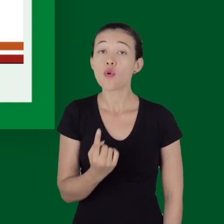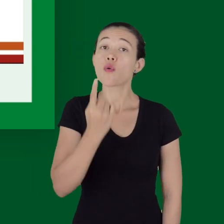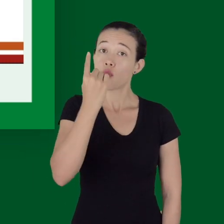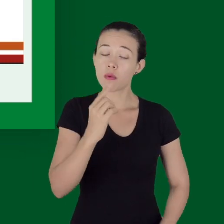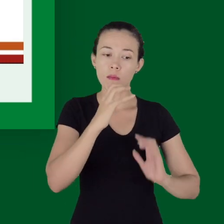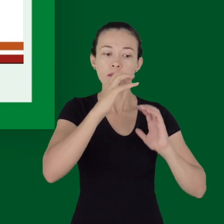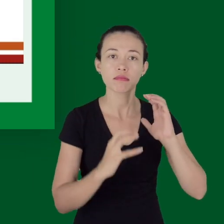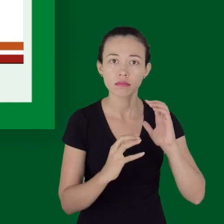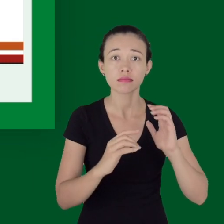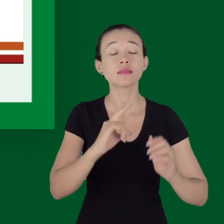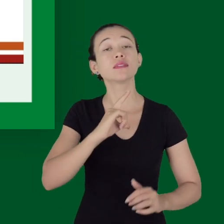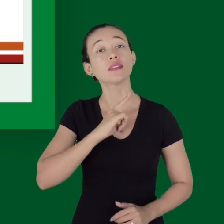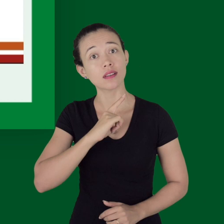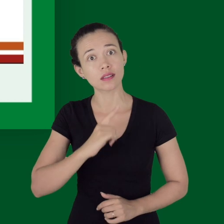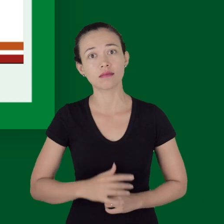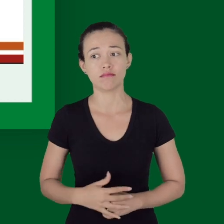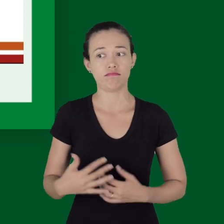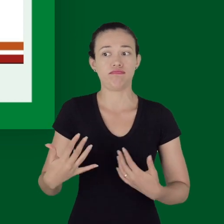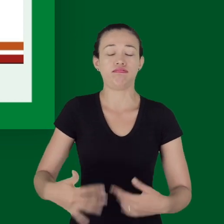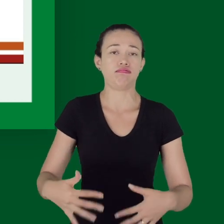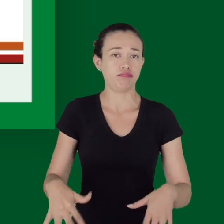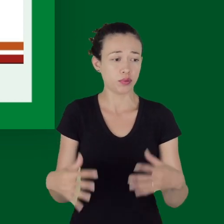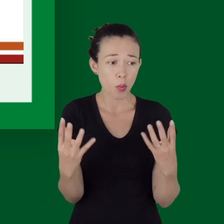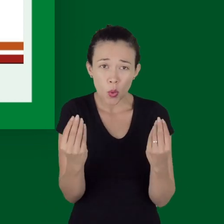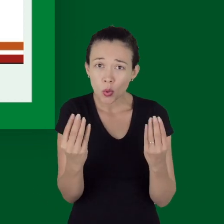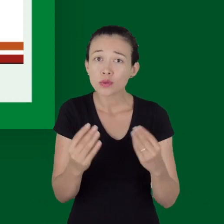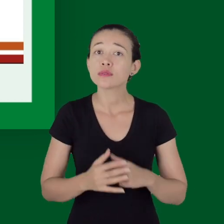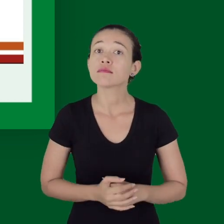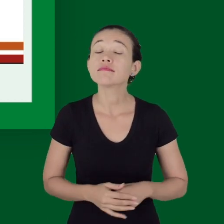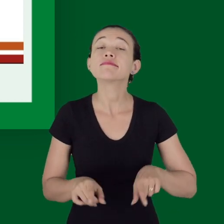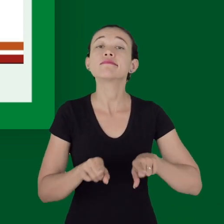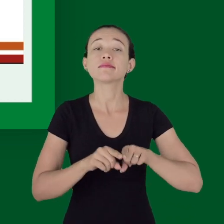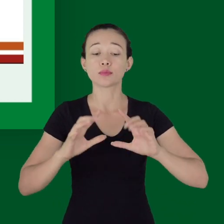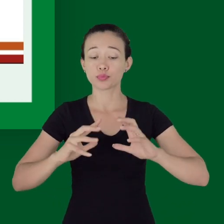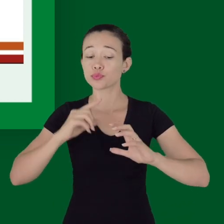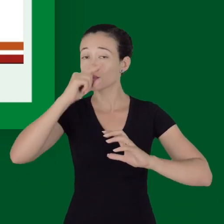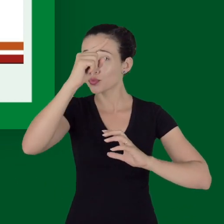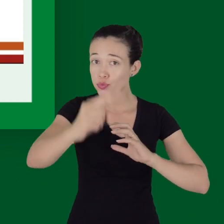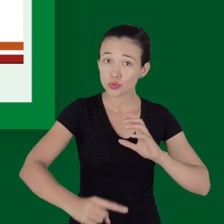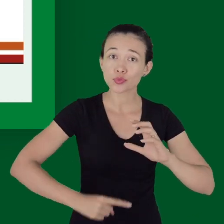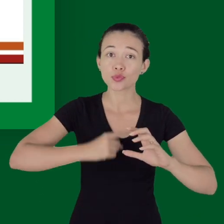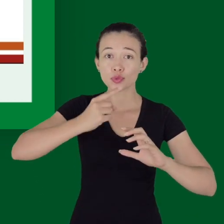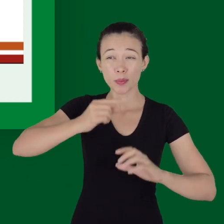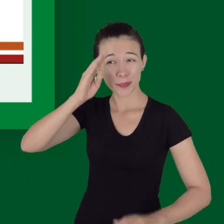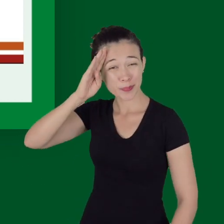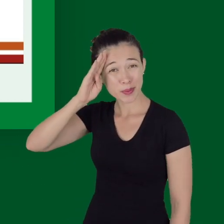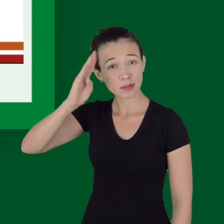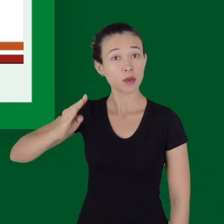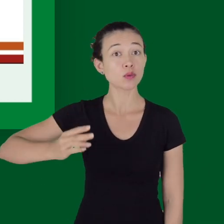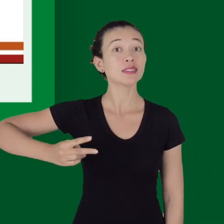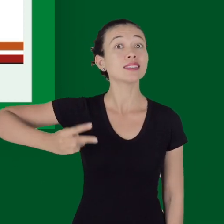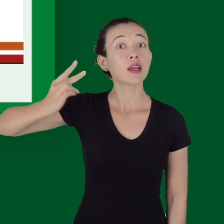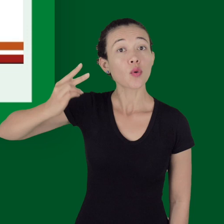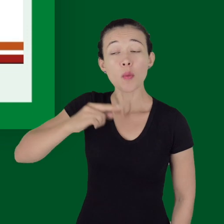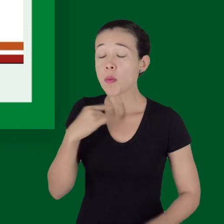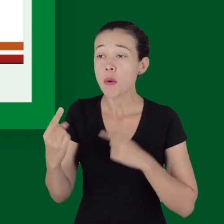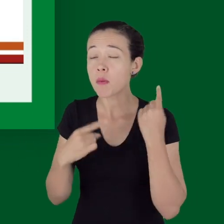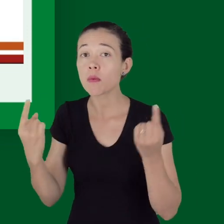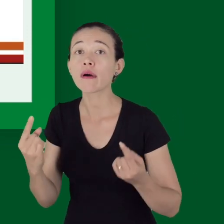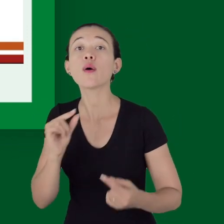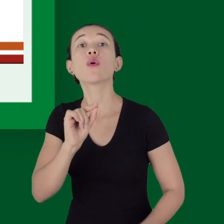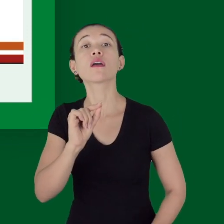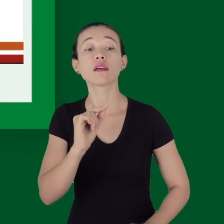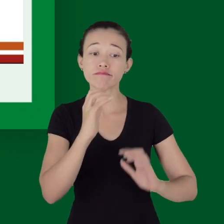doença muito prevalente e a segunda causa de morte no mundo. Então, de 11% das causas de morte são pelo